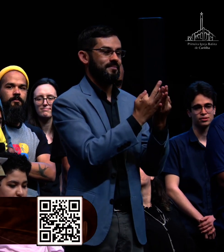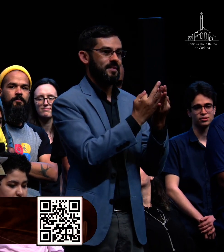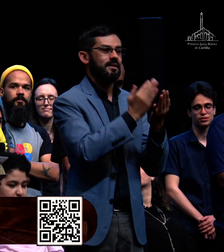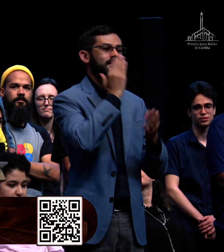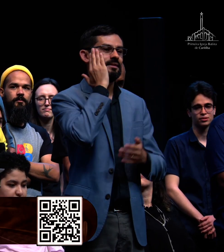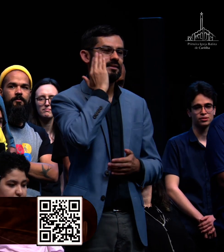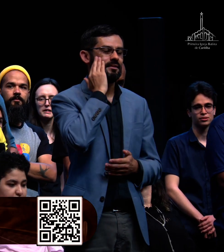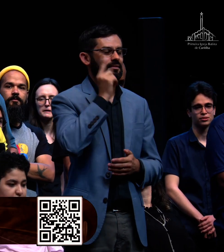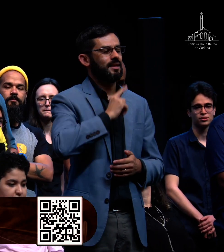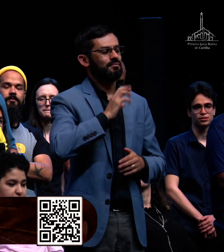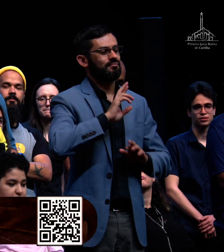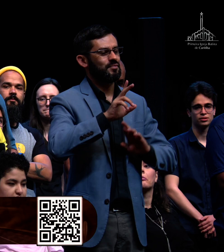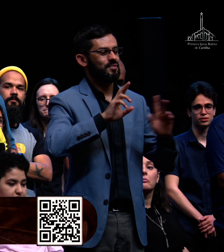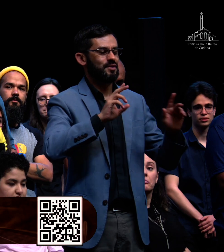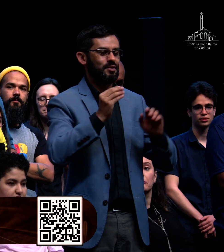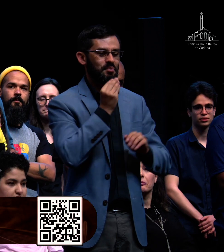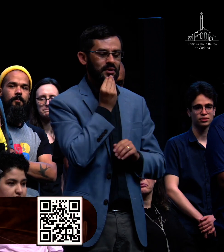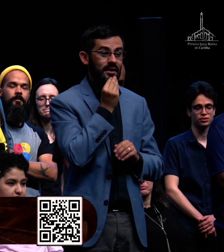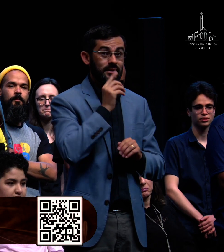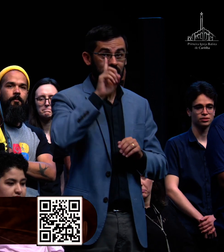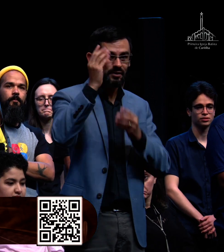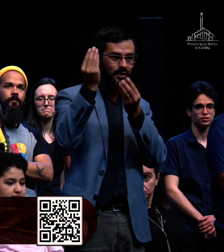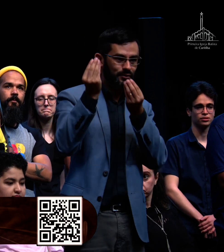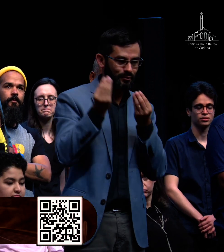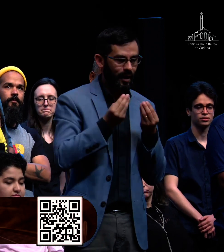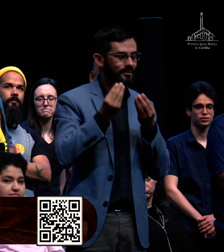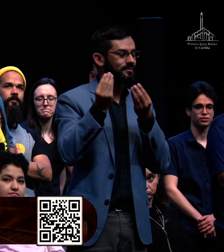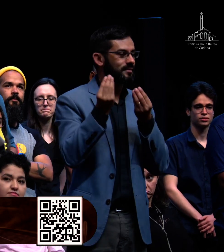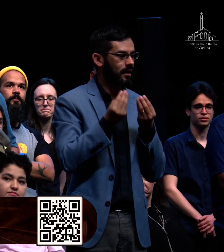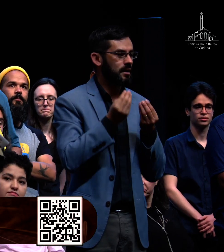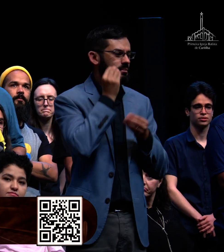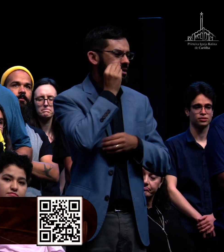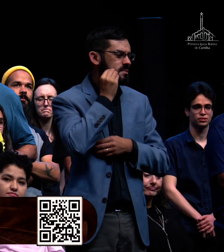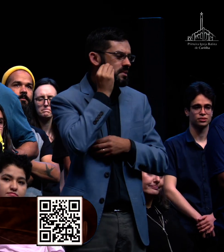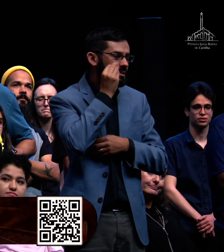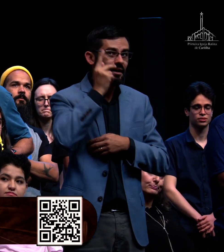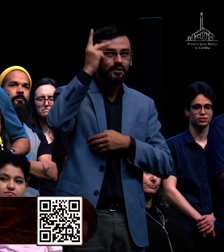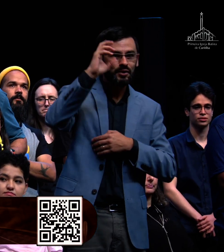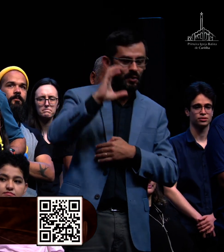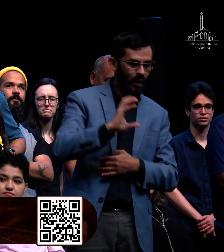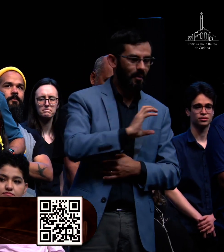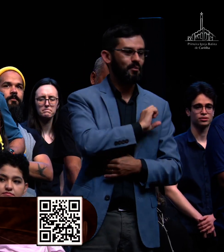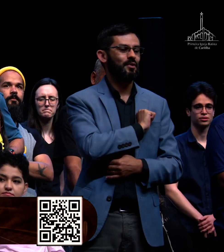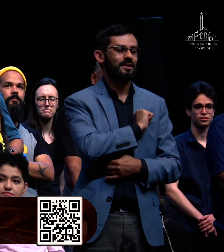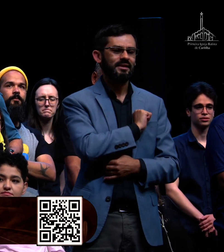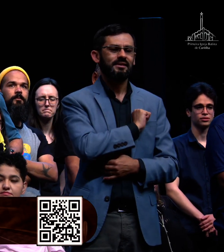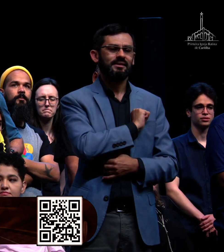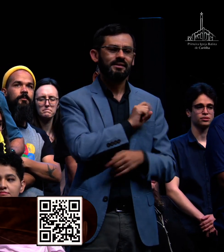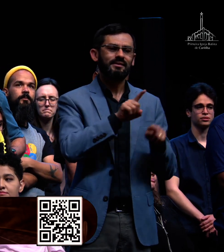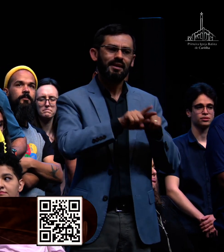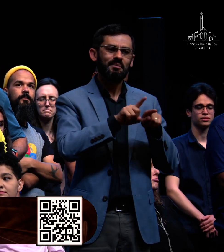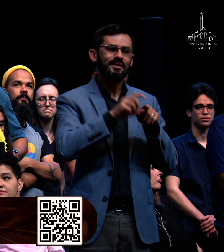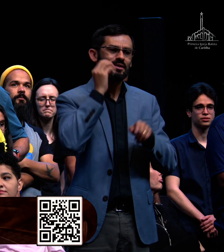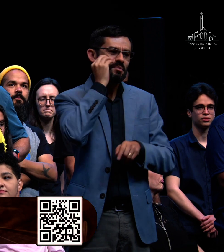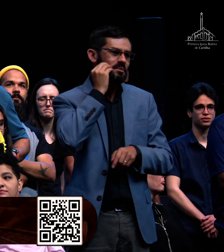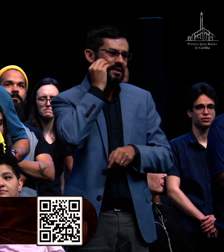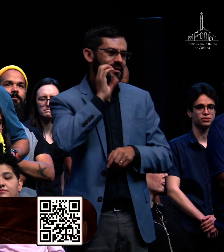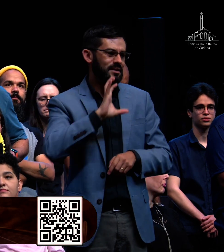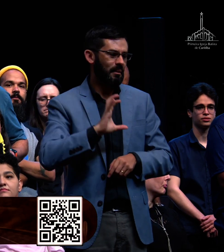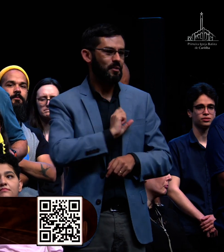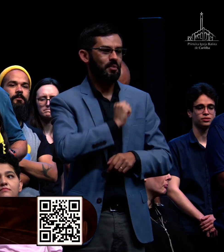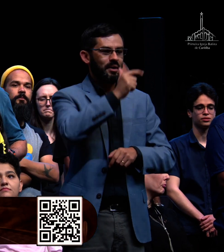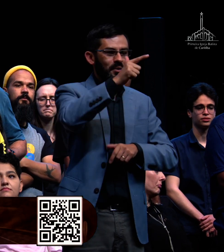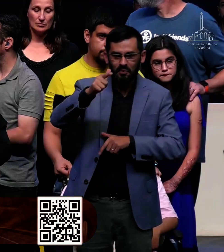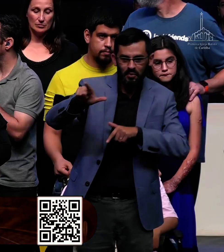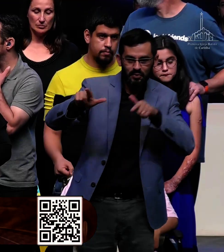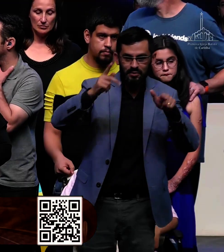sei que existem muitas oportunidades que Deus tem nos dado para experimentar o seu amor e proporcionar essa experiência de amor para